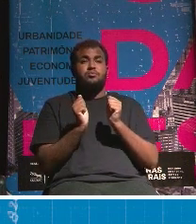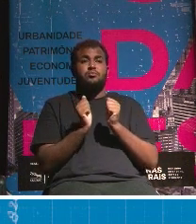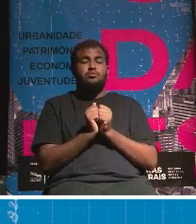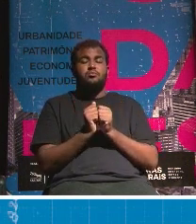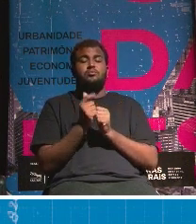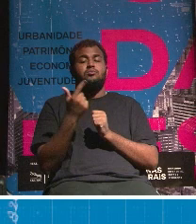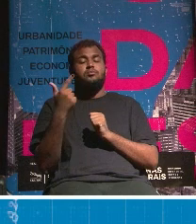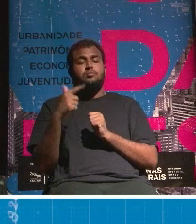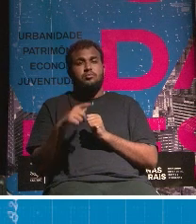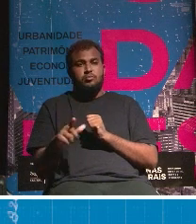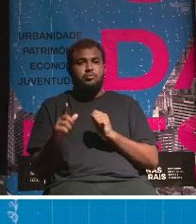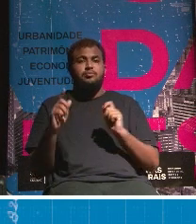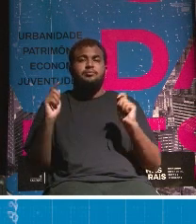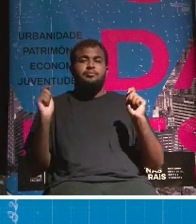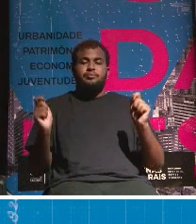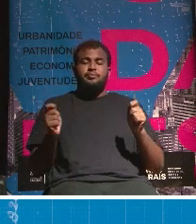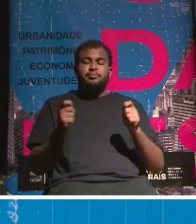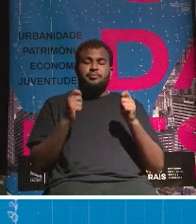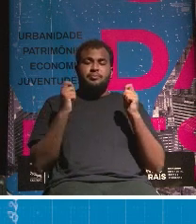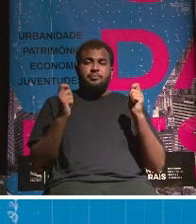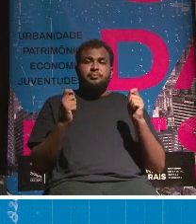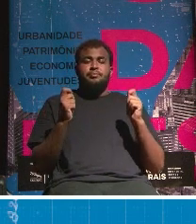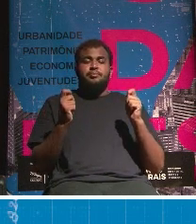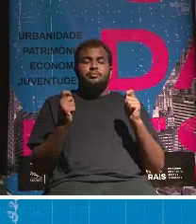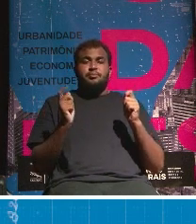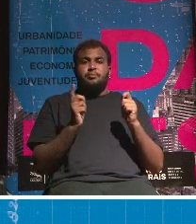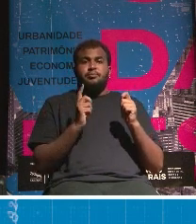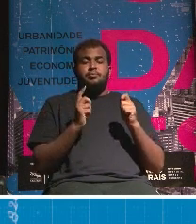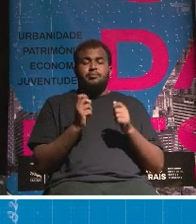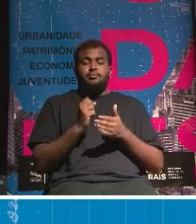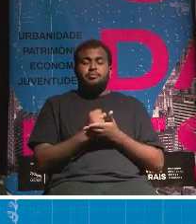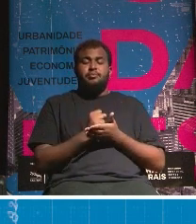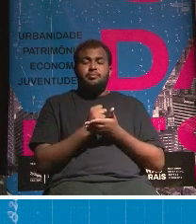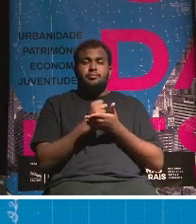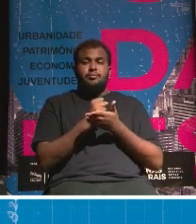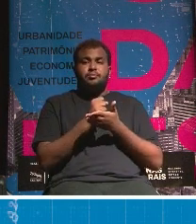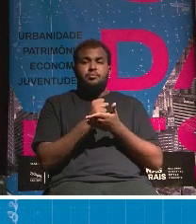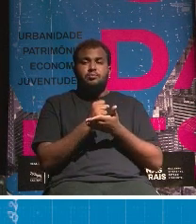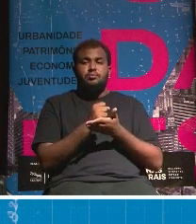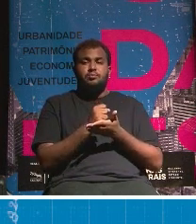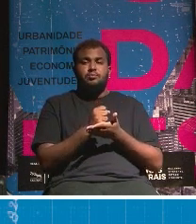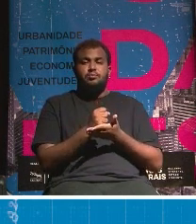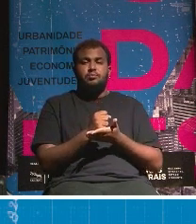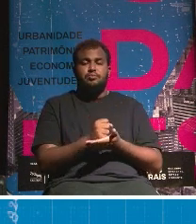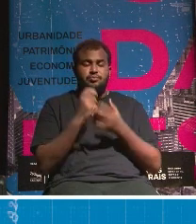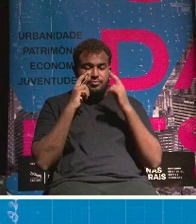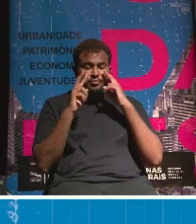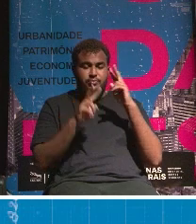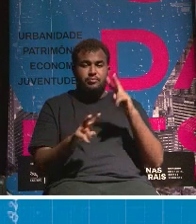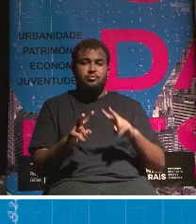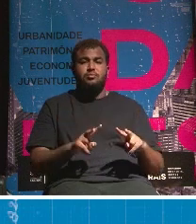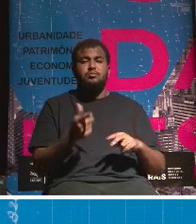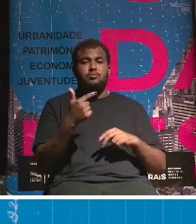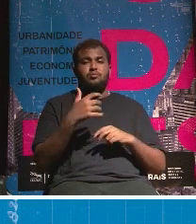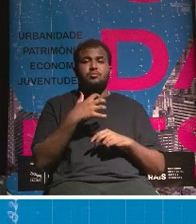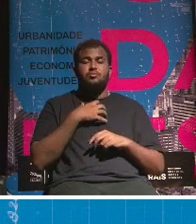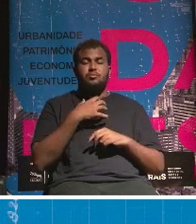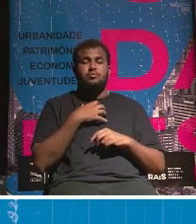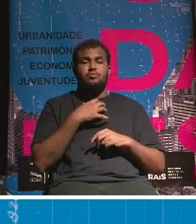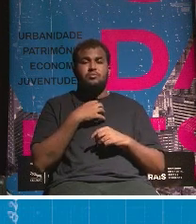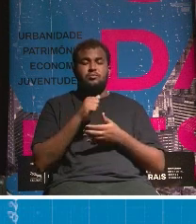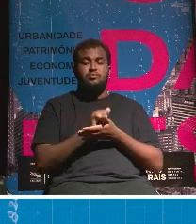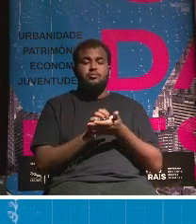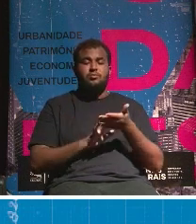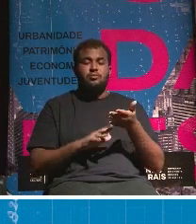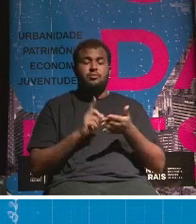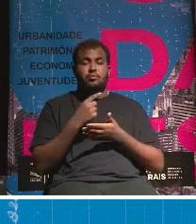evento que vai estar ajudando a viabilizar esse tipo de atividade. Às vezes a gente precisa juntar para avançar,